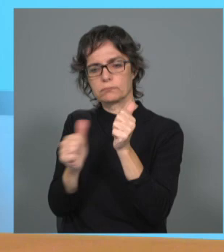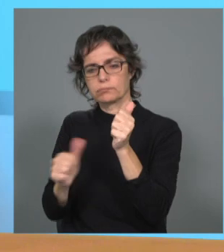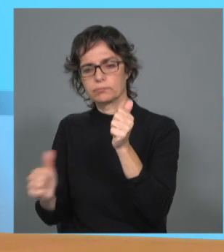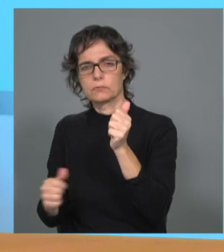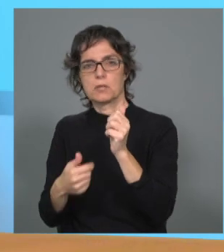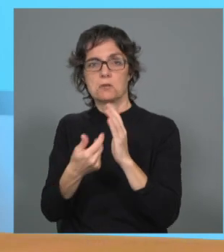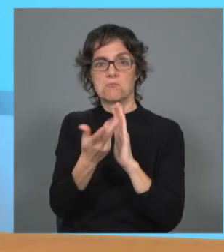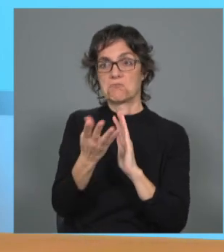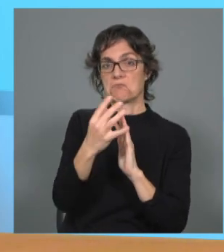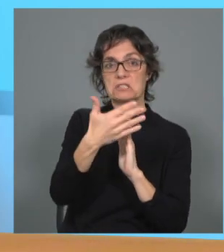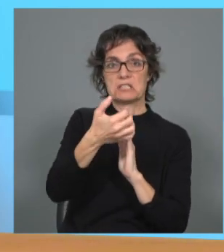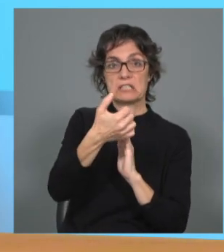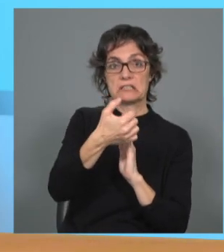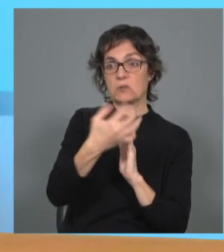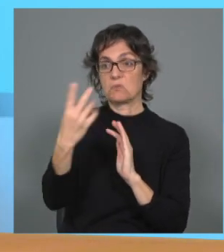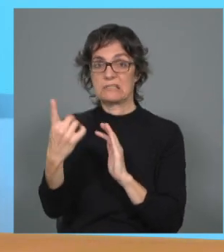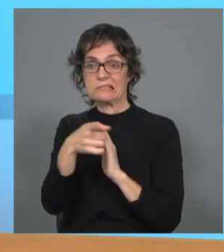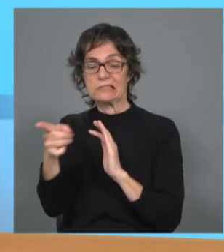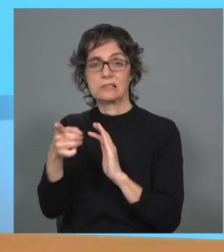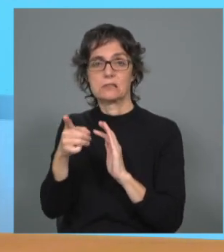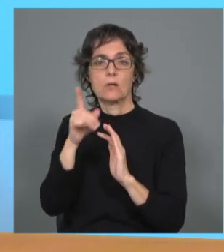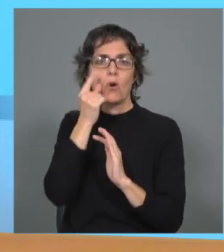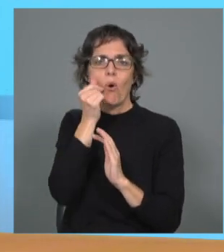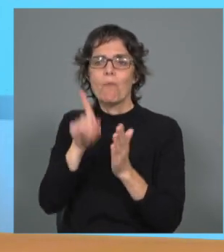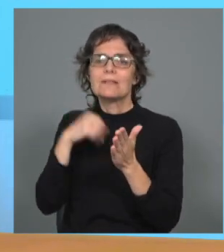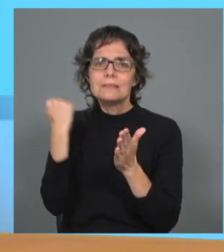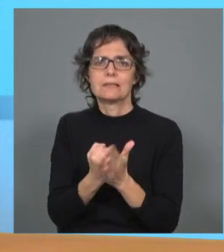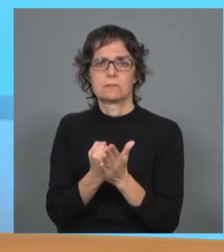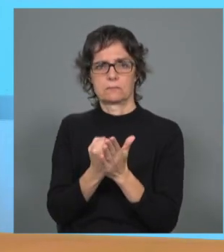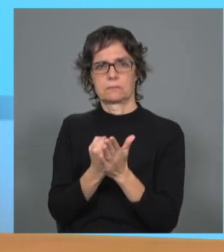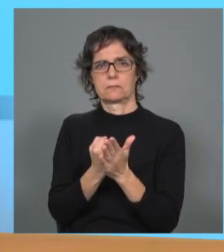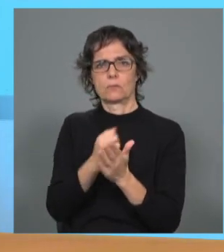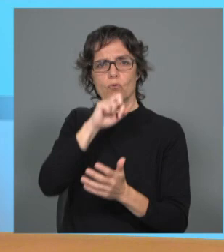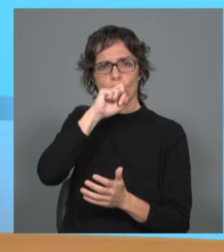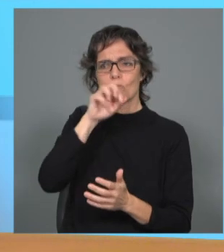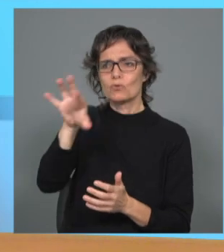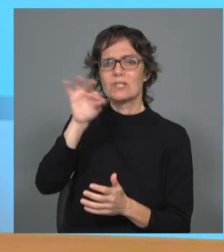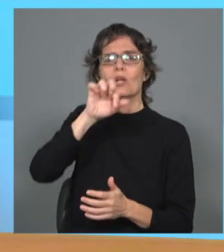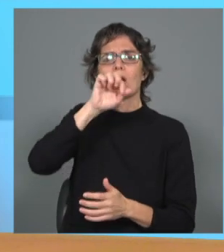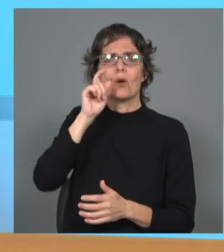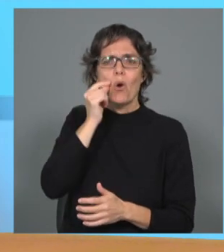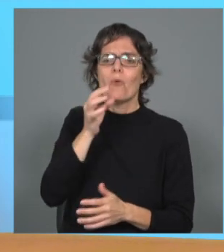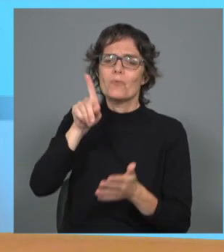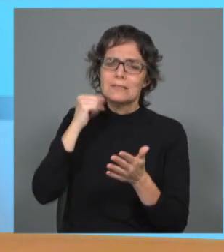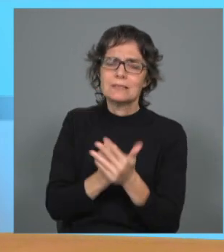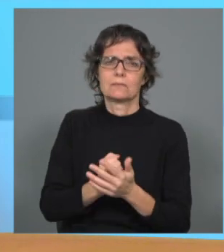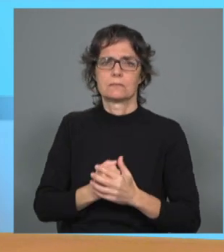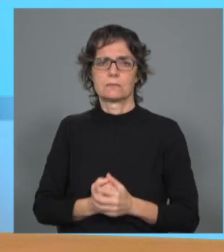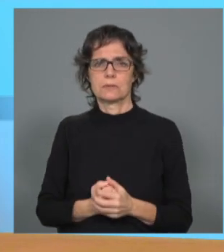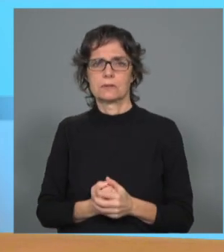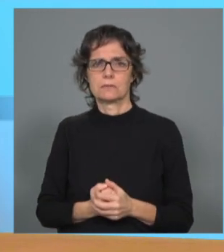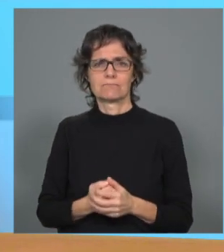homens. Eu pergunto, Paulo... E também muitos casos de mulheres. Estamos... Em muitas dioceses. Sim, mas em alguns só homens.